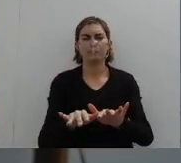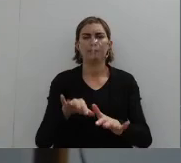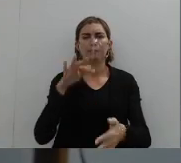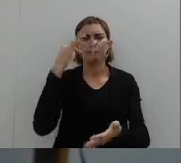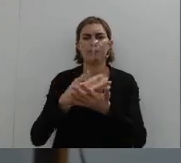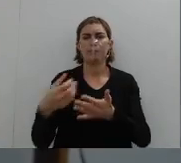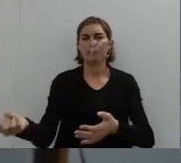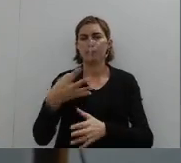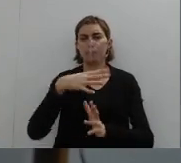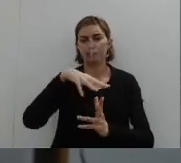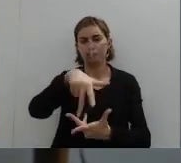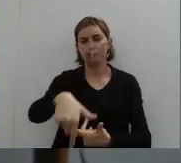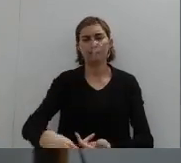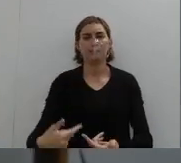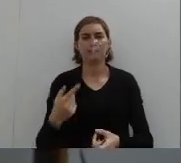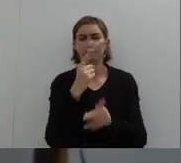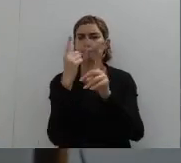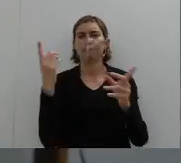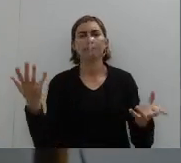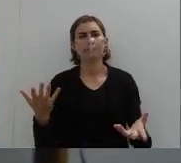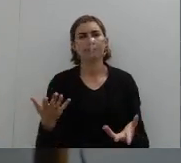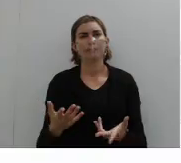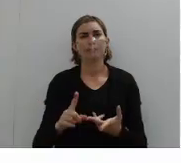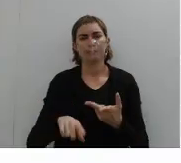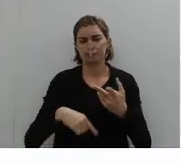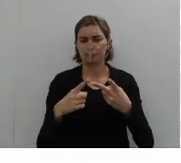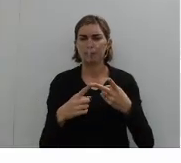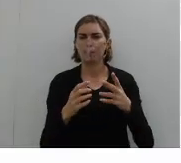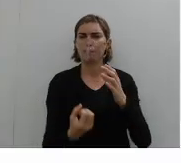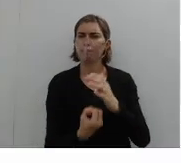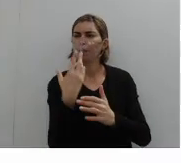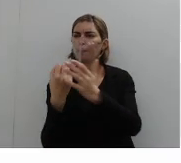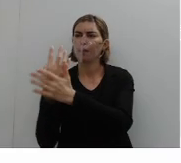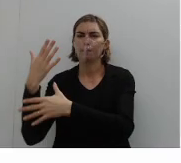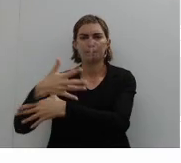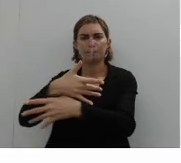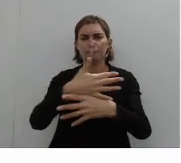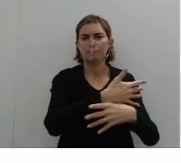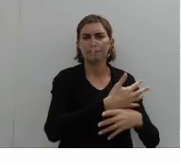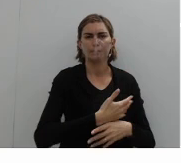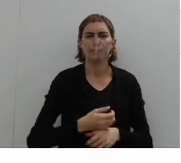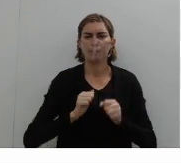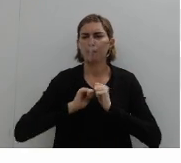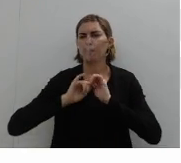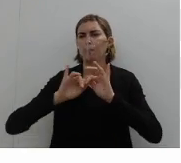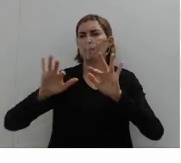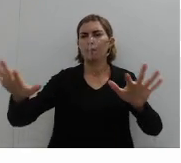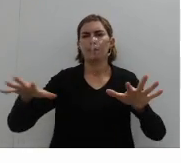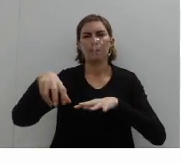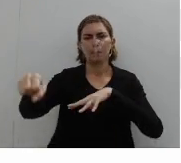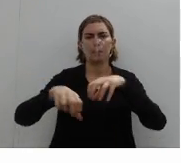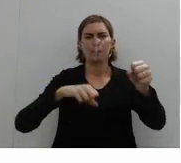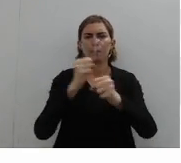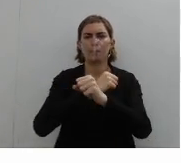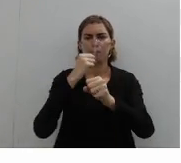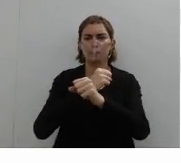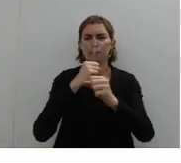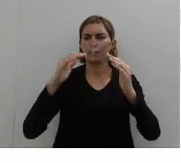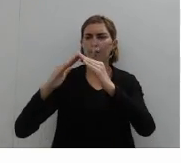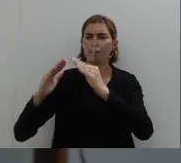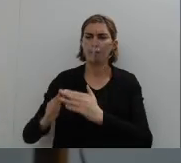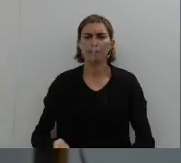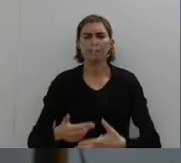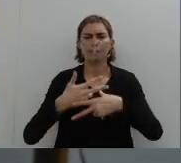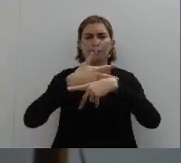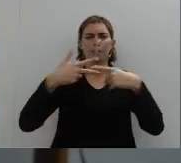pelo Novo Mundo, certo? Fundar colônias e expandir o território. Expandir território, construção de vilas, construção de